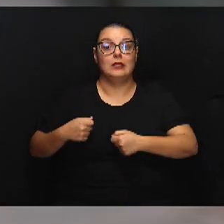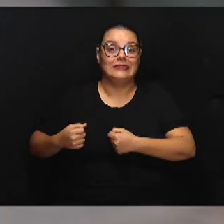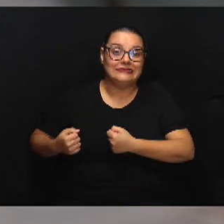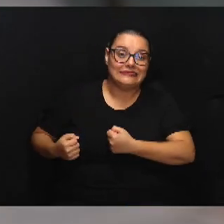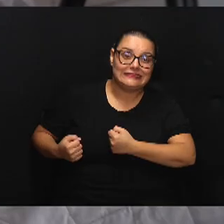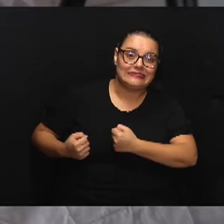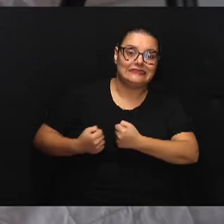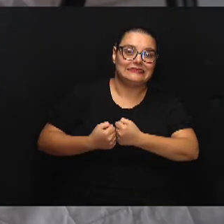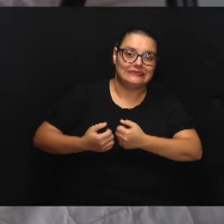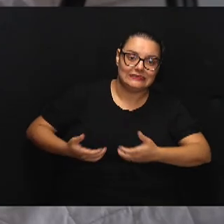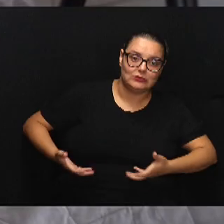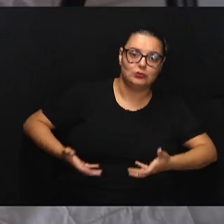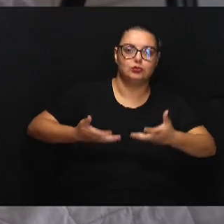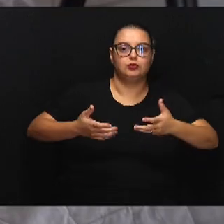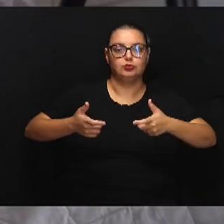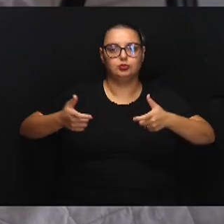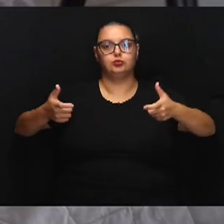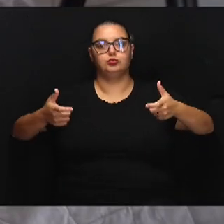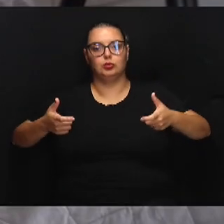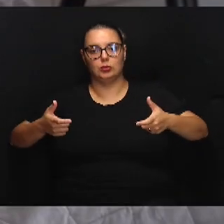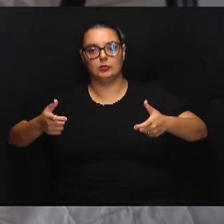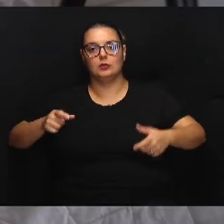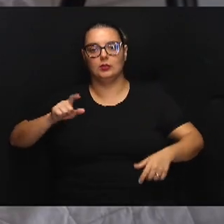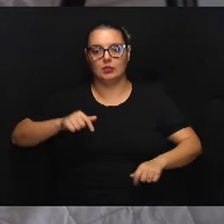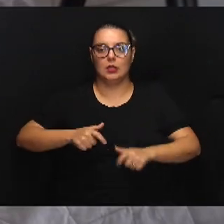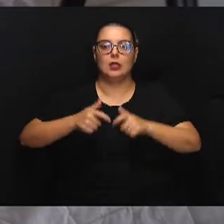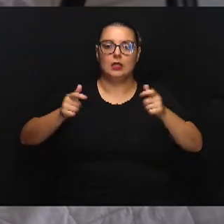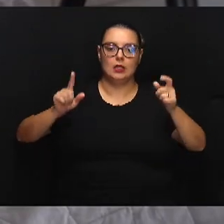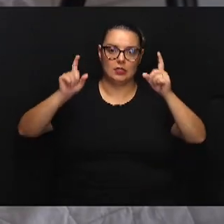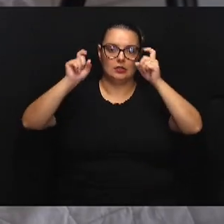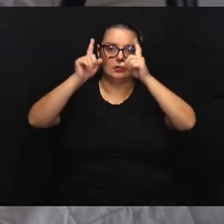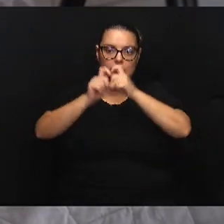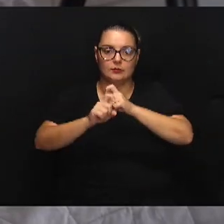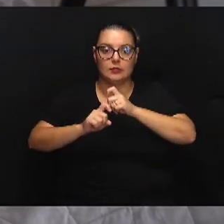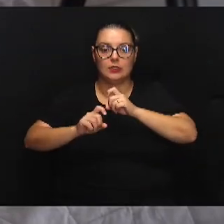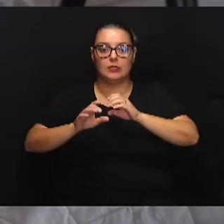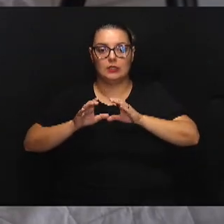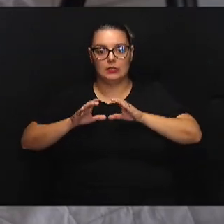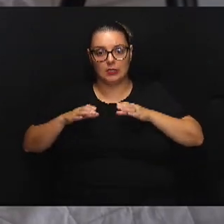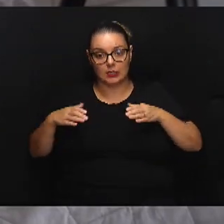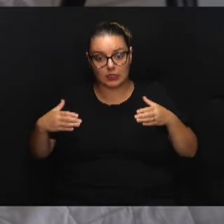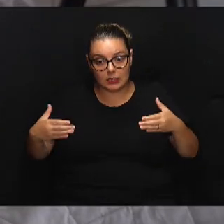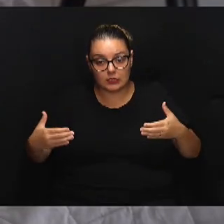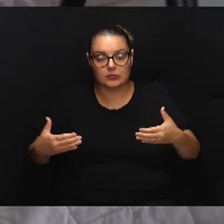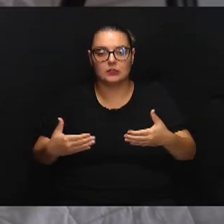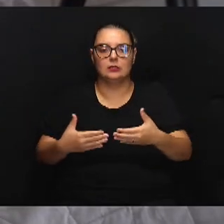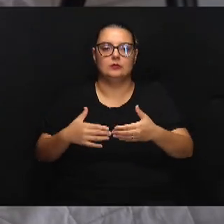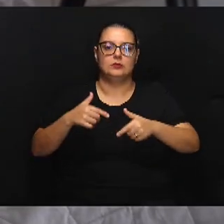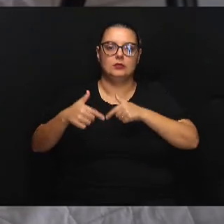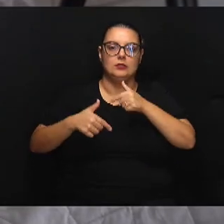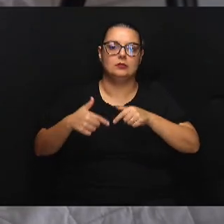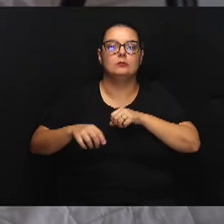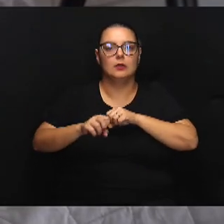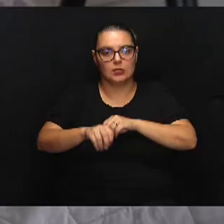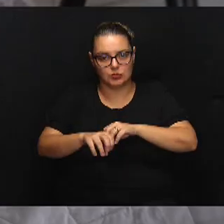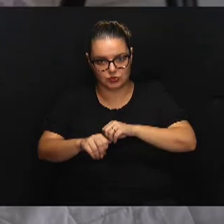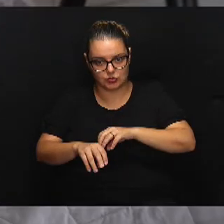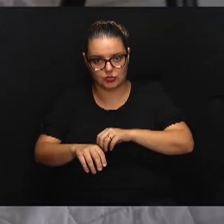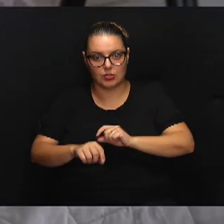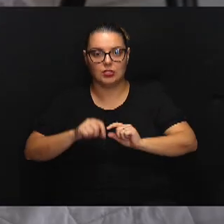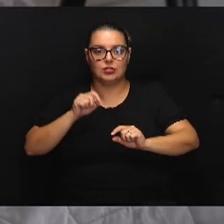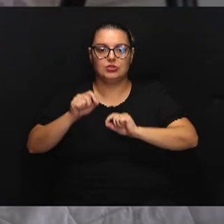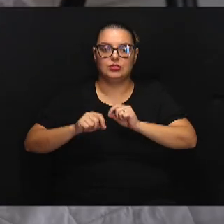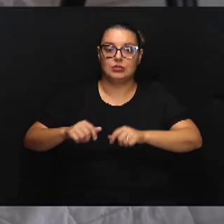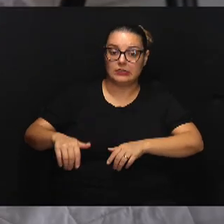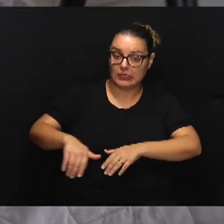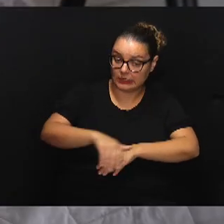mais suporte. Essa é a grande dificuldade da comunidade que trabalha na educação, de quem está na